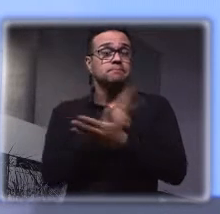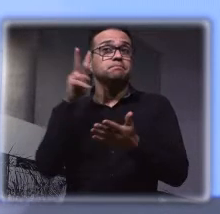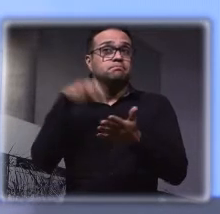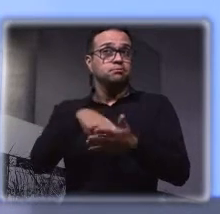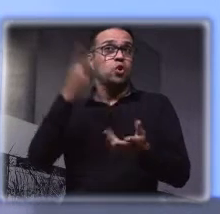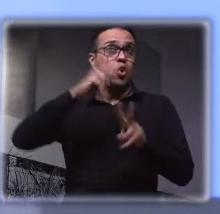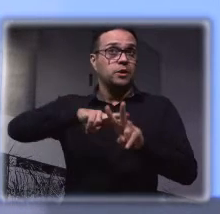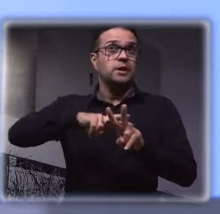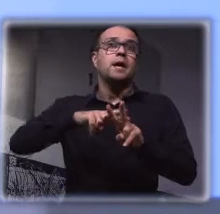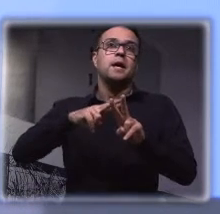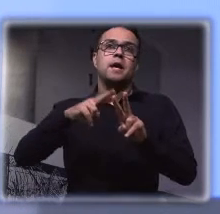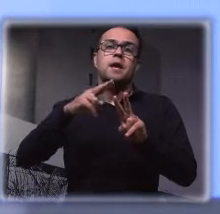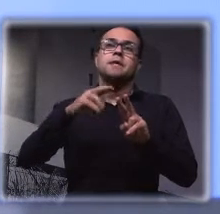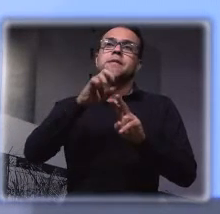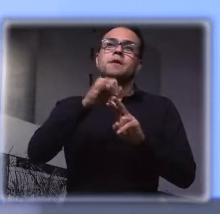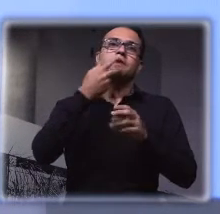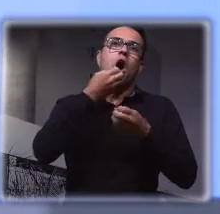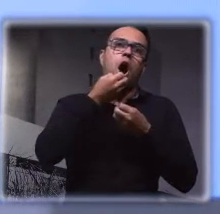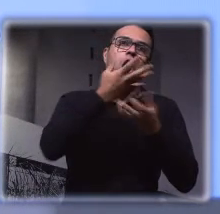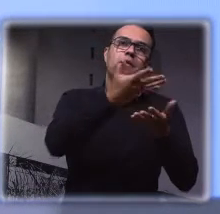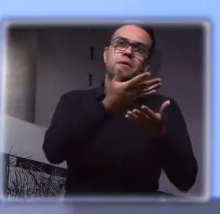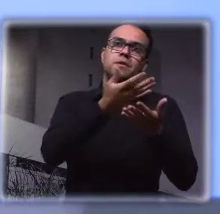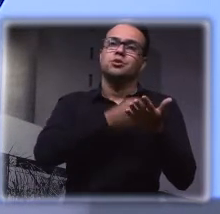eu recorrer. Agora, se você confessar, já era.